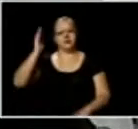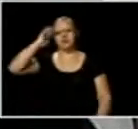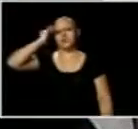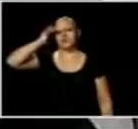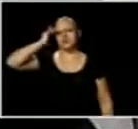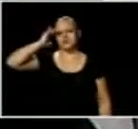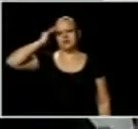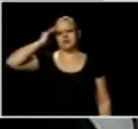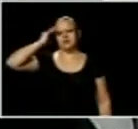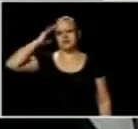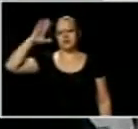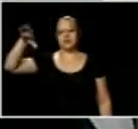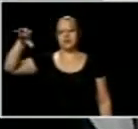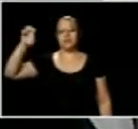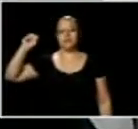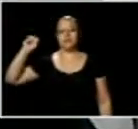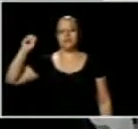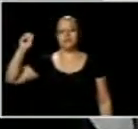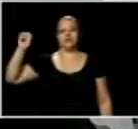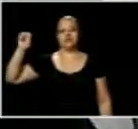ética,